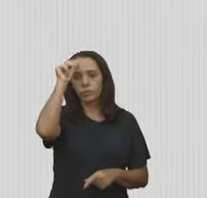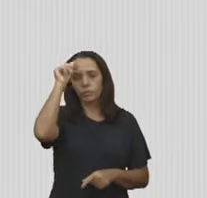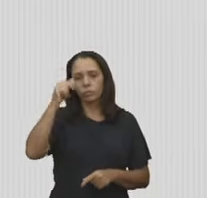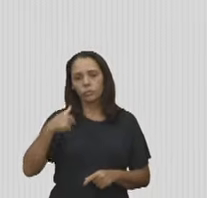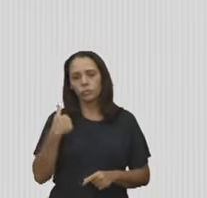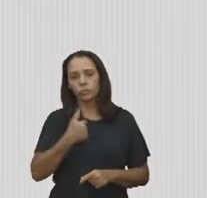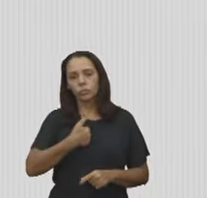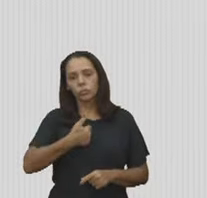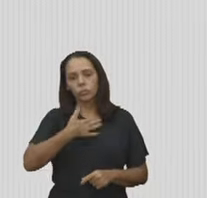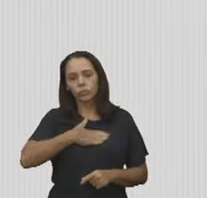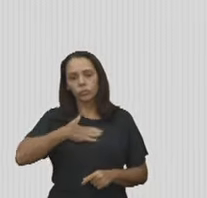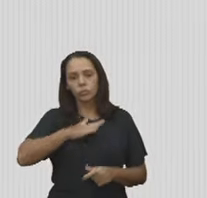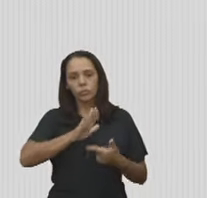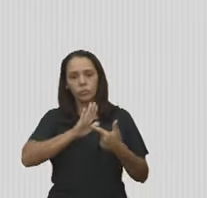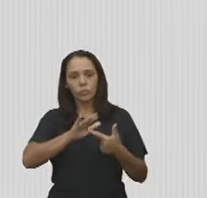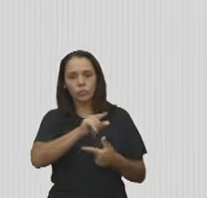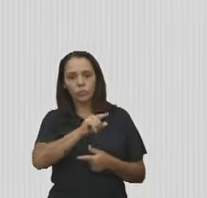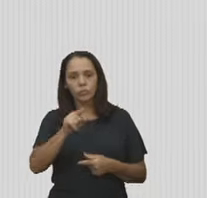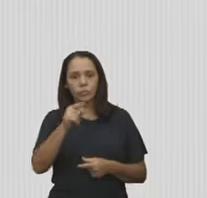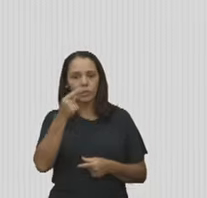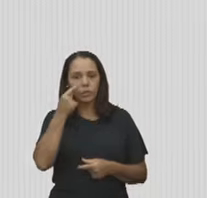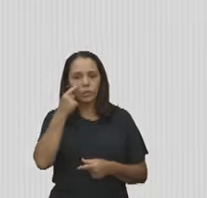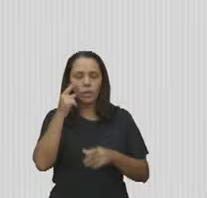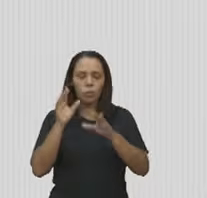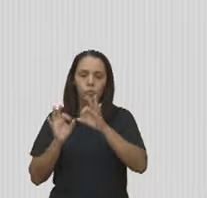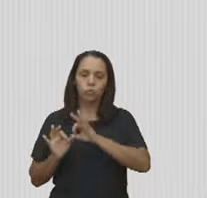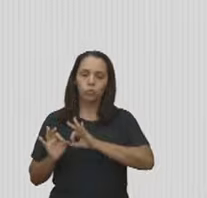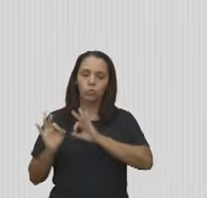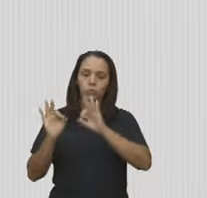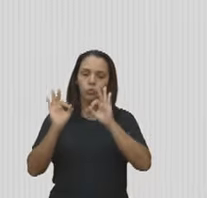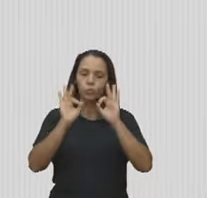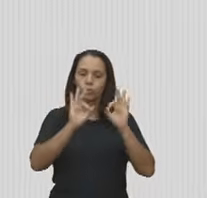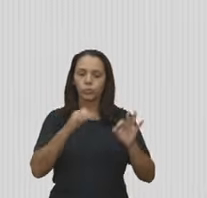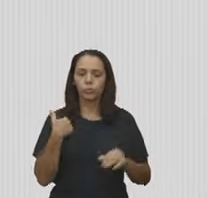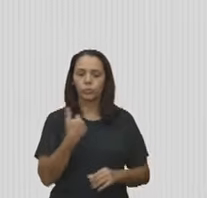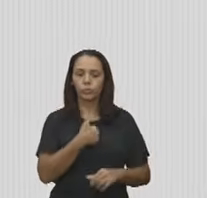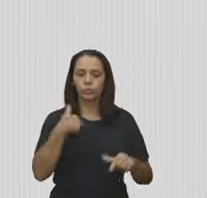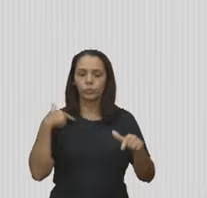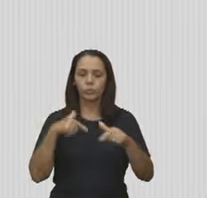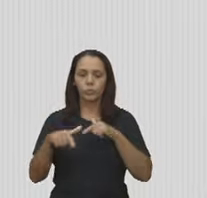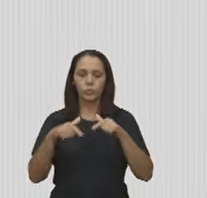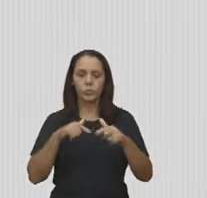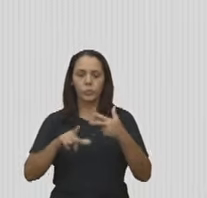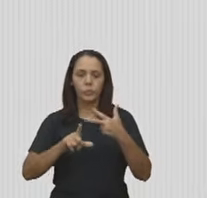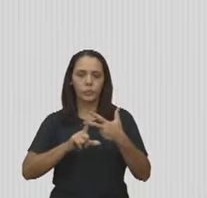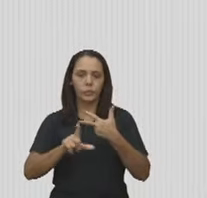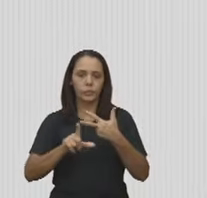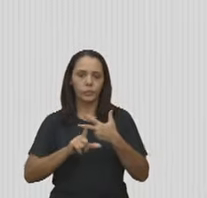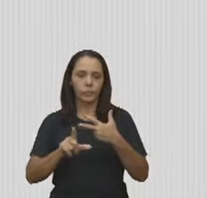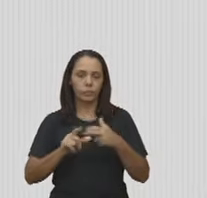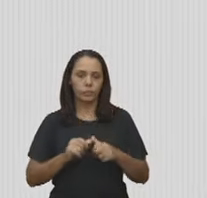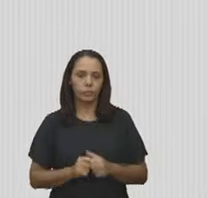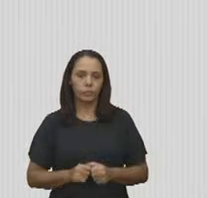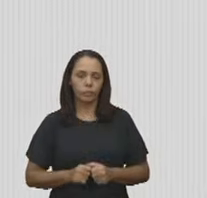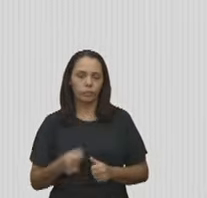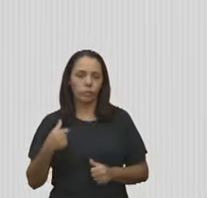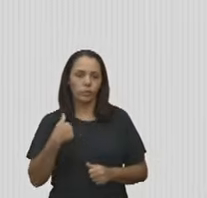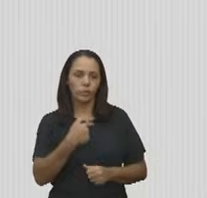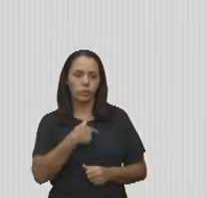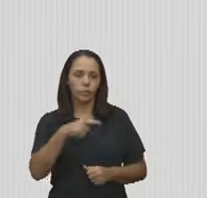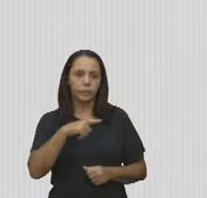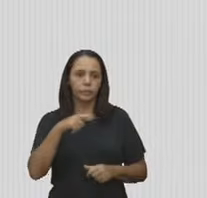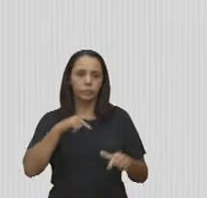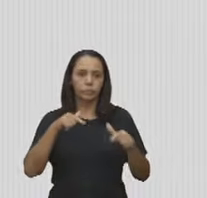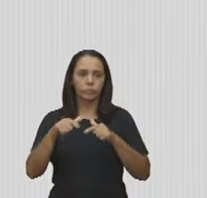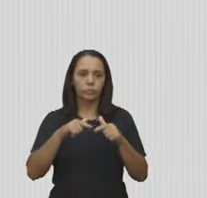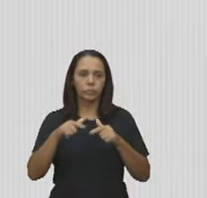isso para que a população consiga acompanhar os trabalhos legislativos. A gente tem grande evidência aqui na Câmara para os trabalhos que